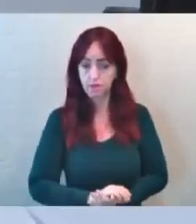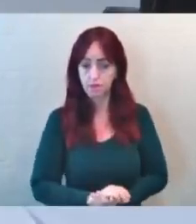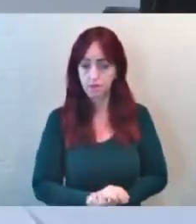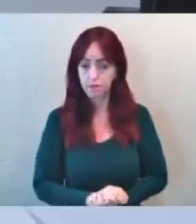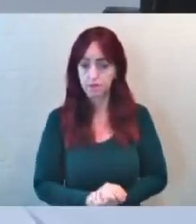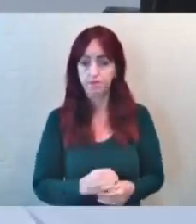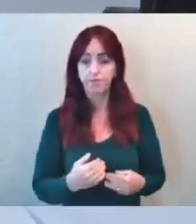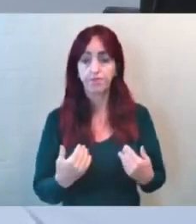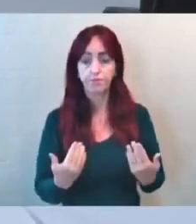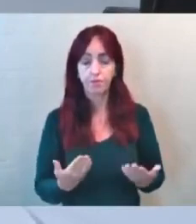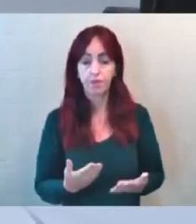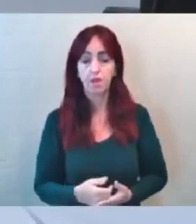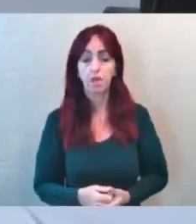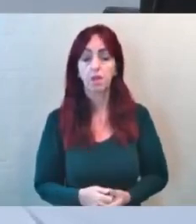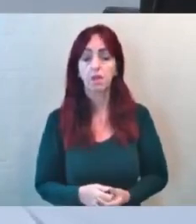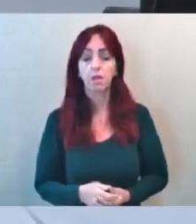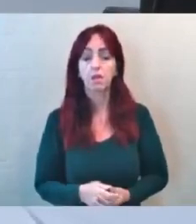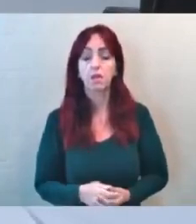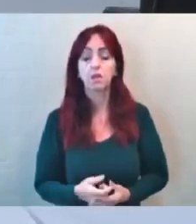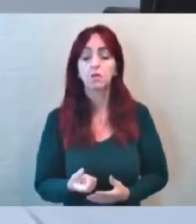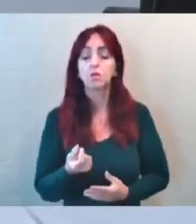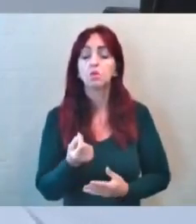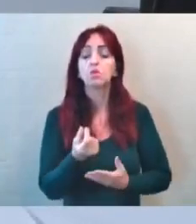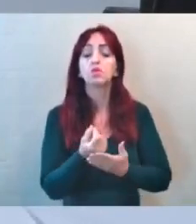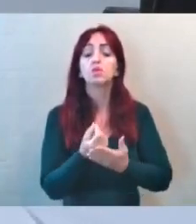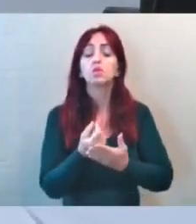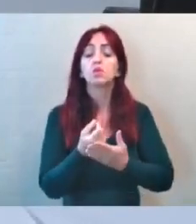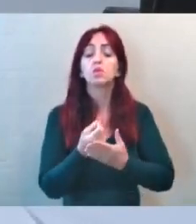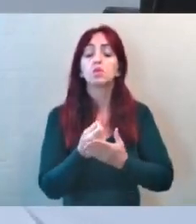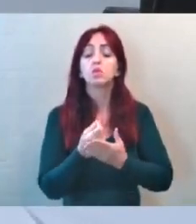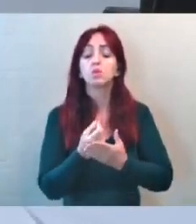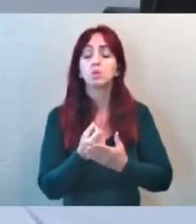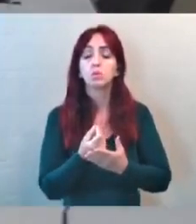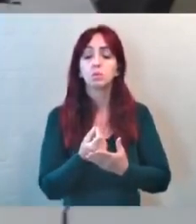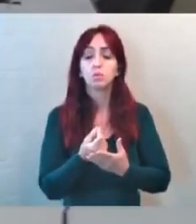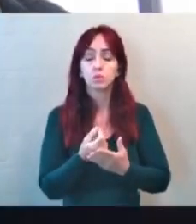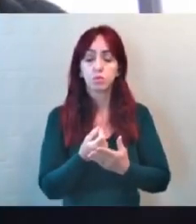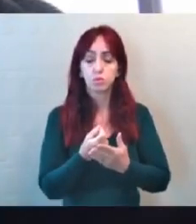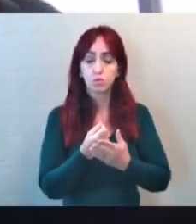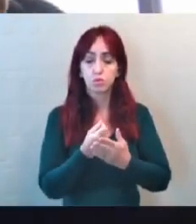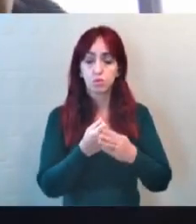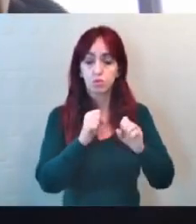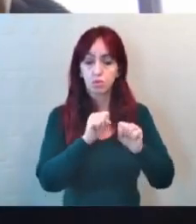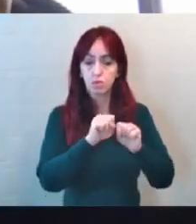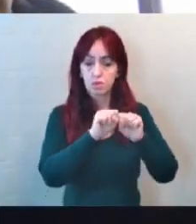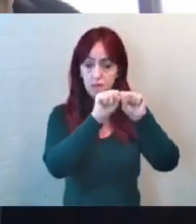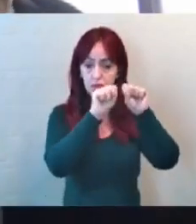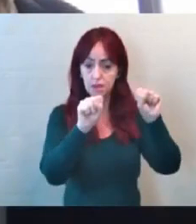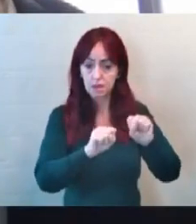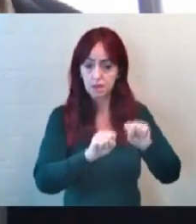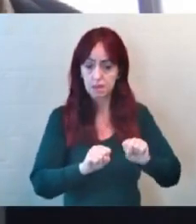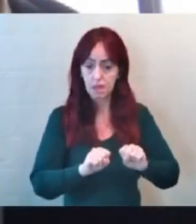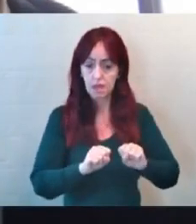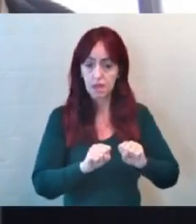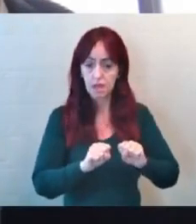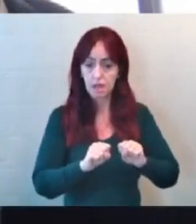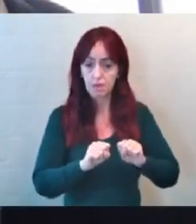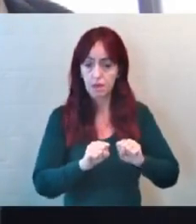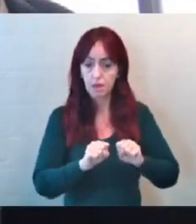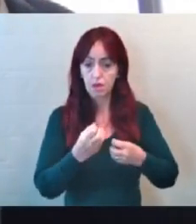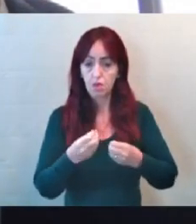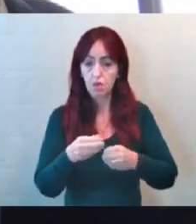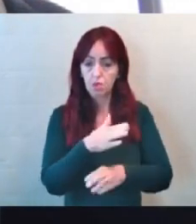E isso consta do custo do sistema convencional? Sim, e do sistema como um